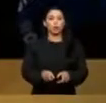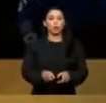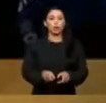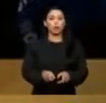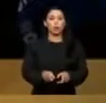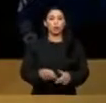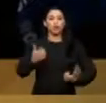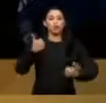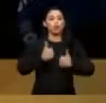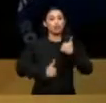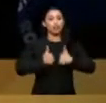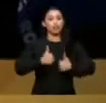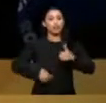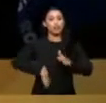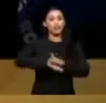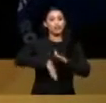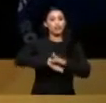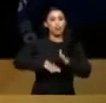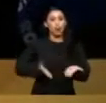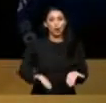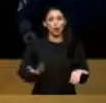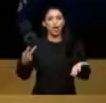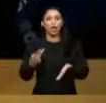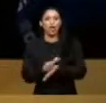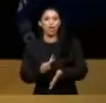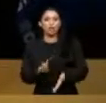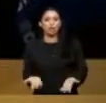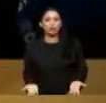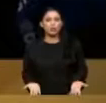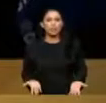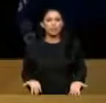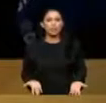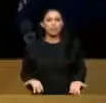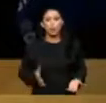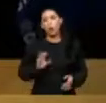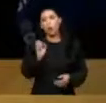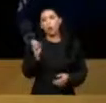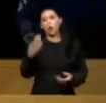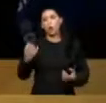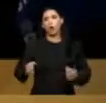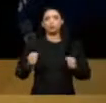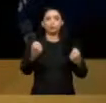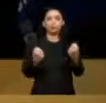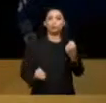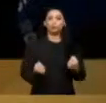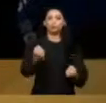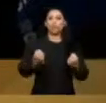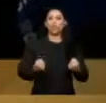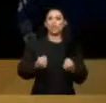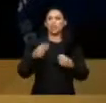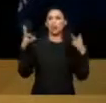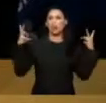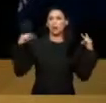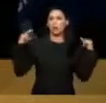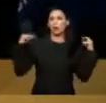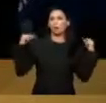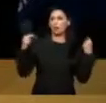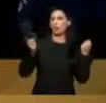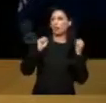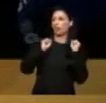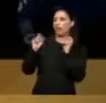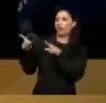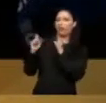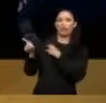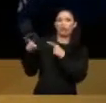verbalmente jogadores de futebol ou quando, durante uma discussão de trânsito, motoristas proferem palavras